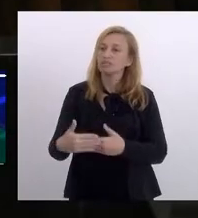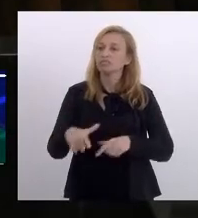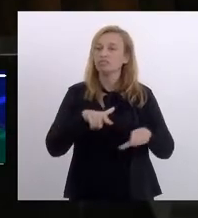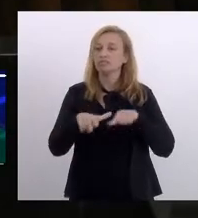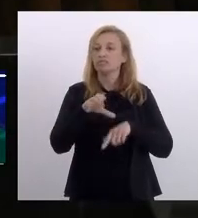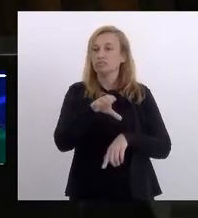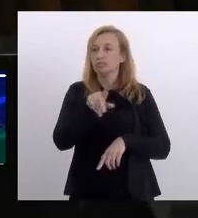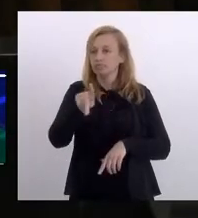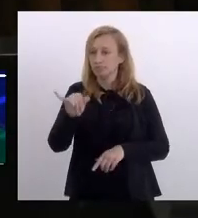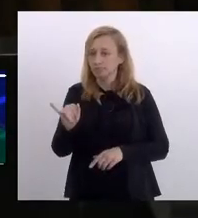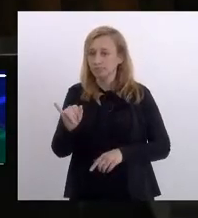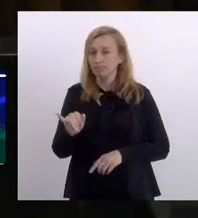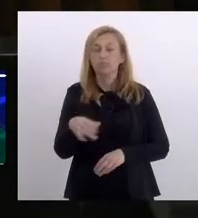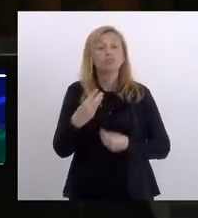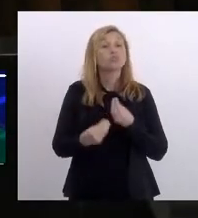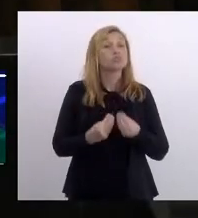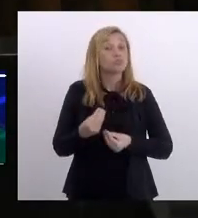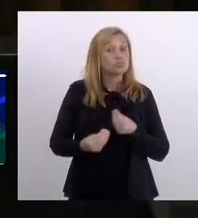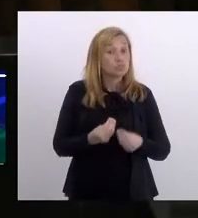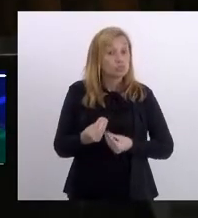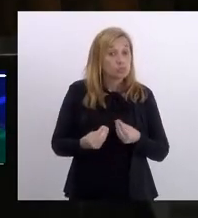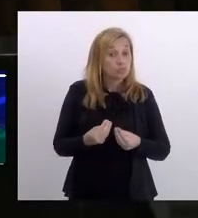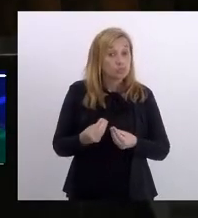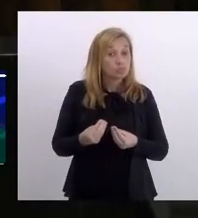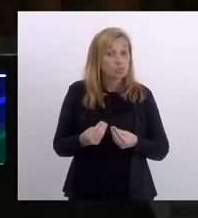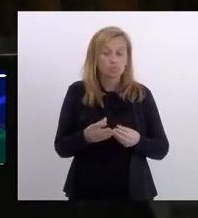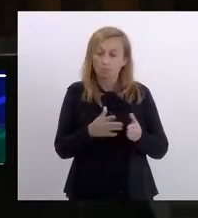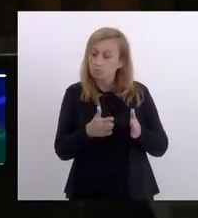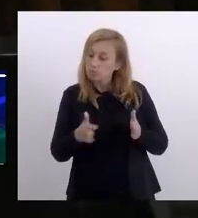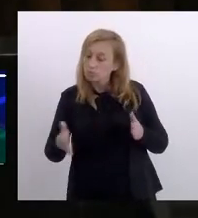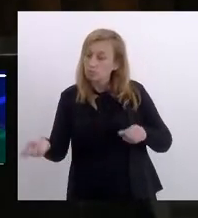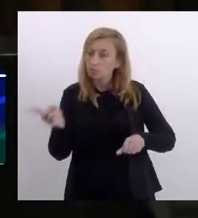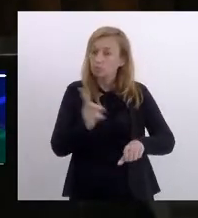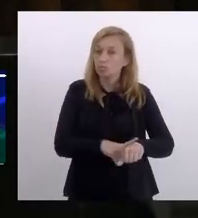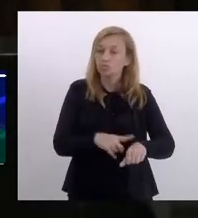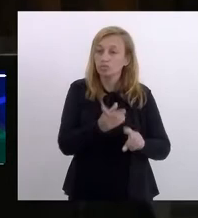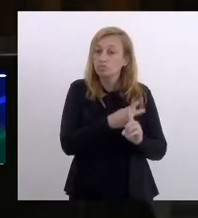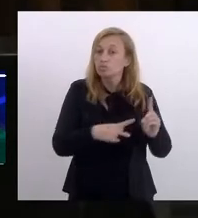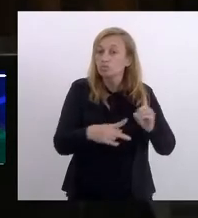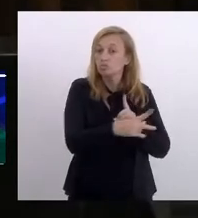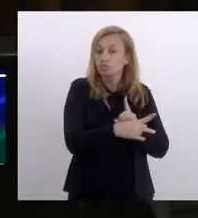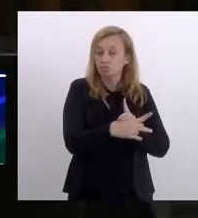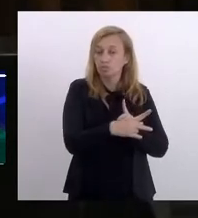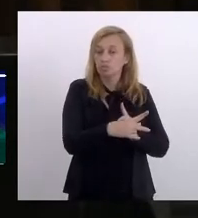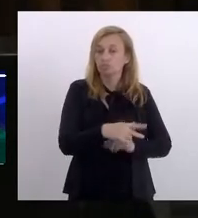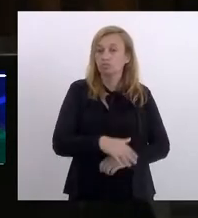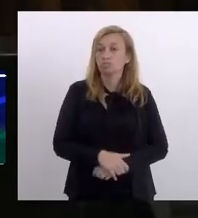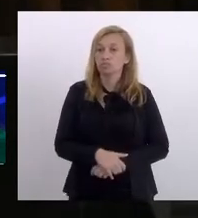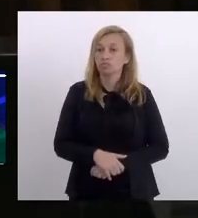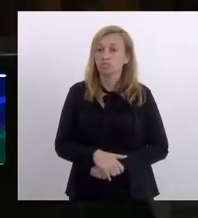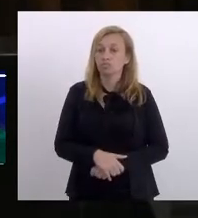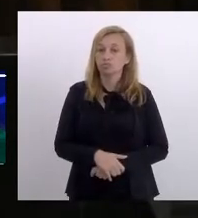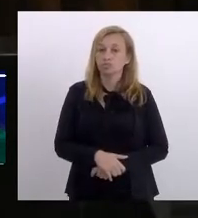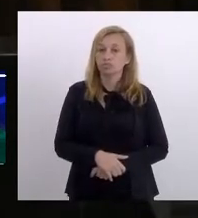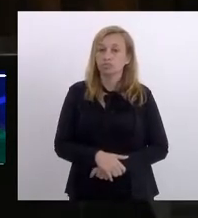CPI, como, ao longo do tempo, o Rio Previdência foi